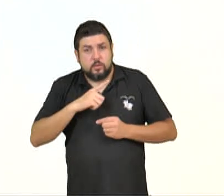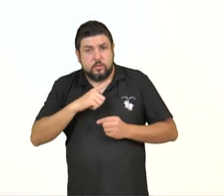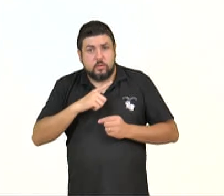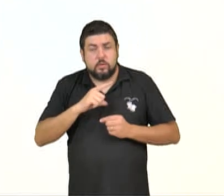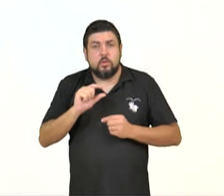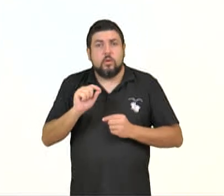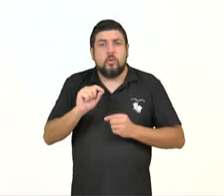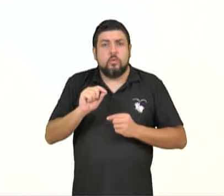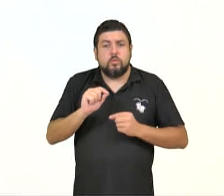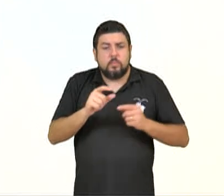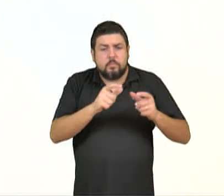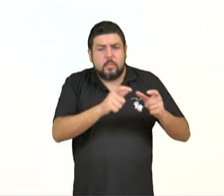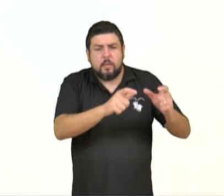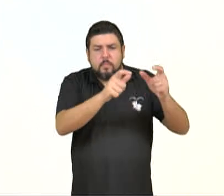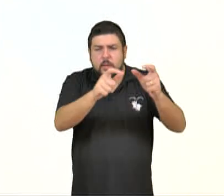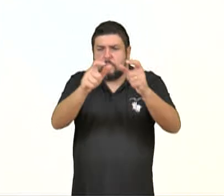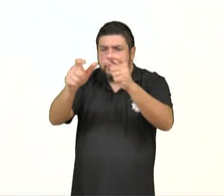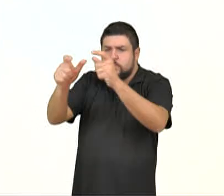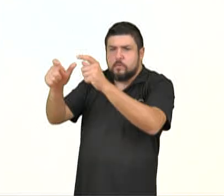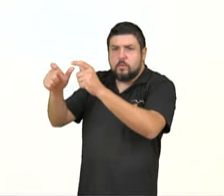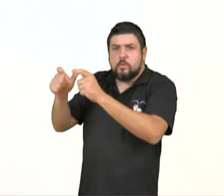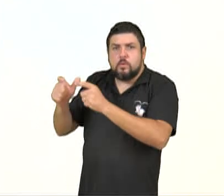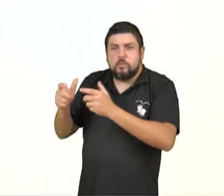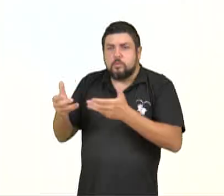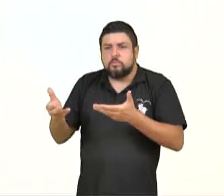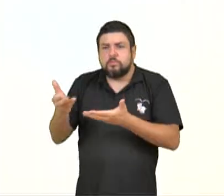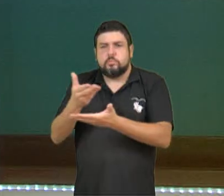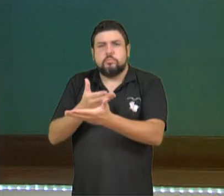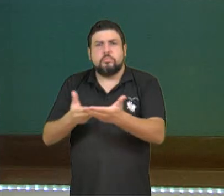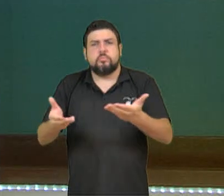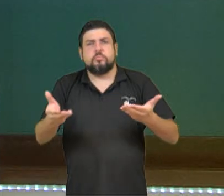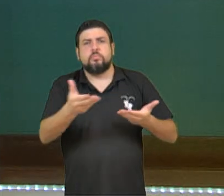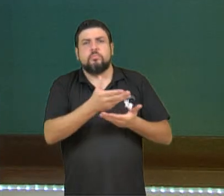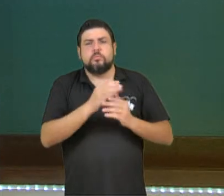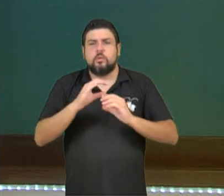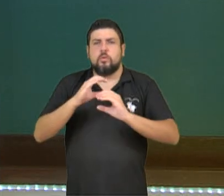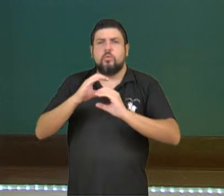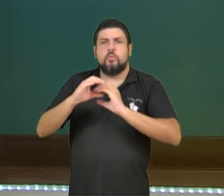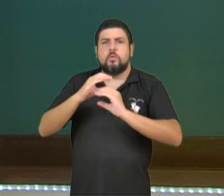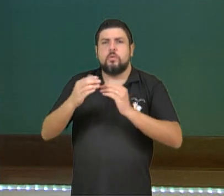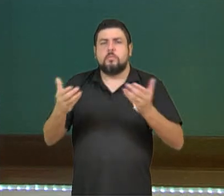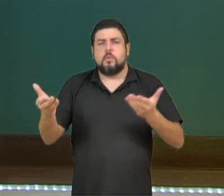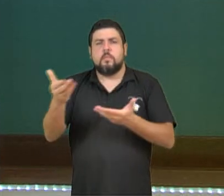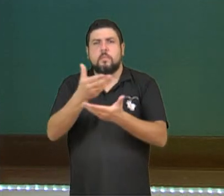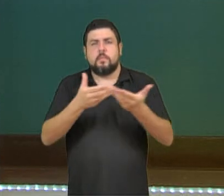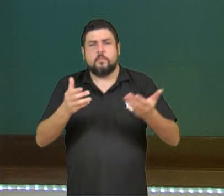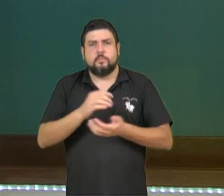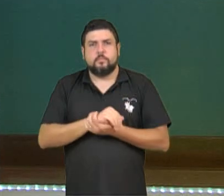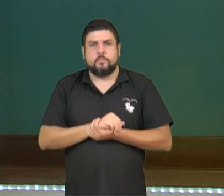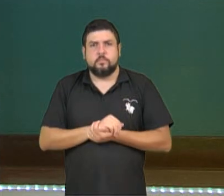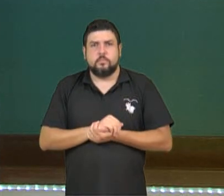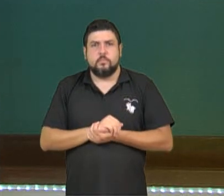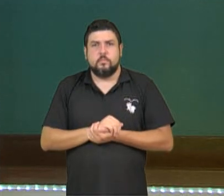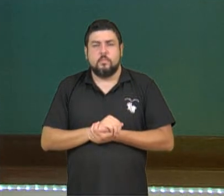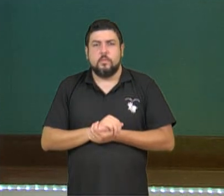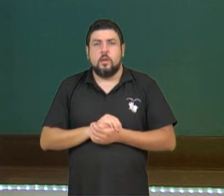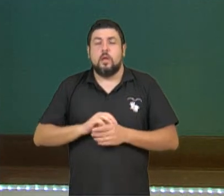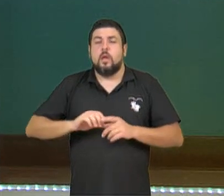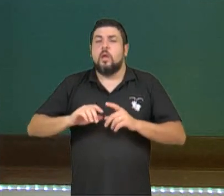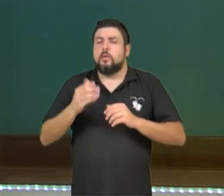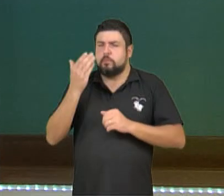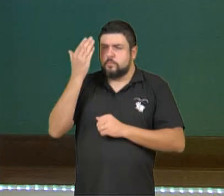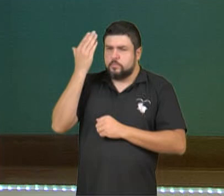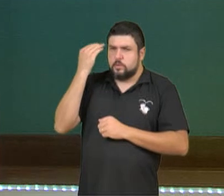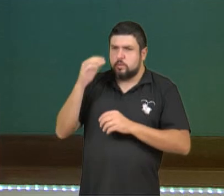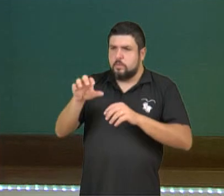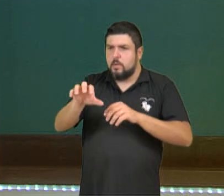entre os mais variados lugares do mundo. Ciente de que existiam pessoas em todos esses lugares, havia um certo isolamento, mas à